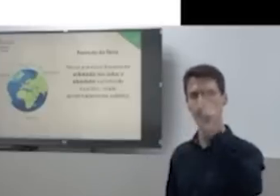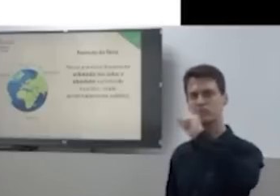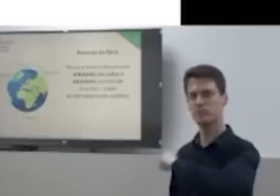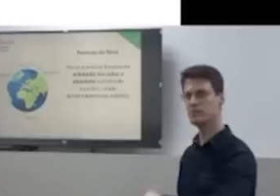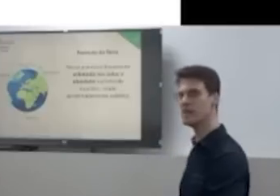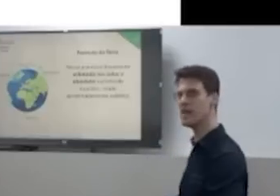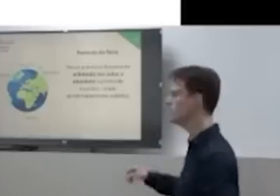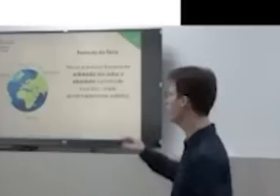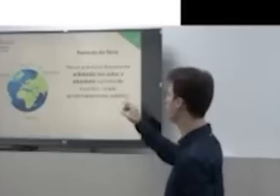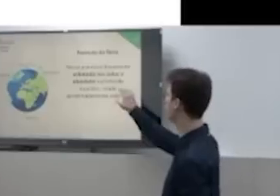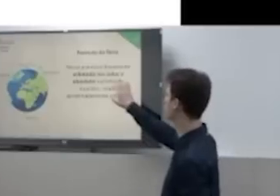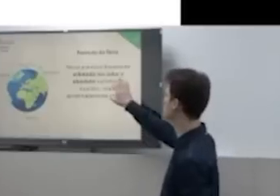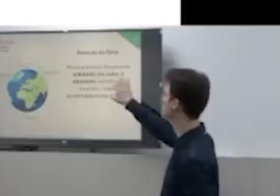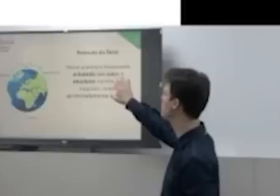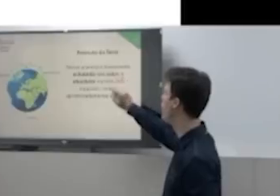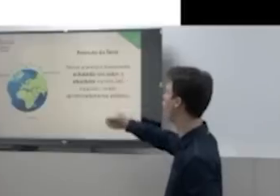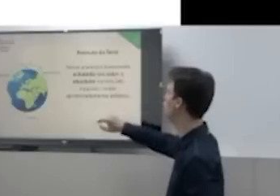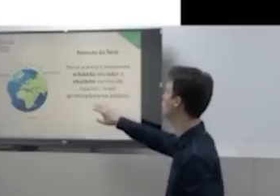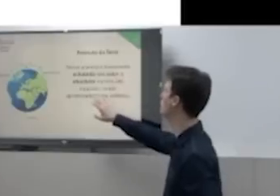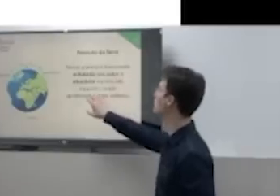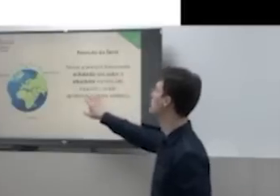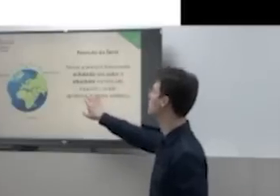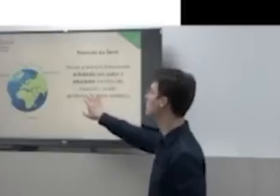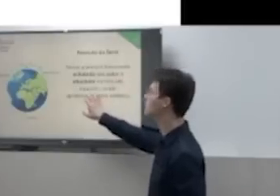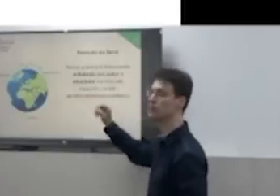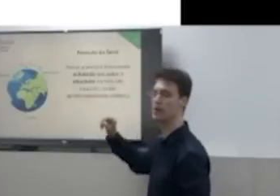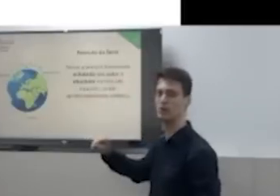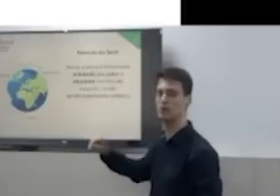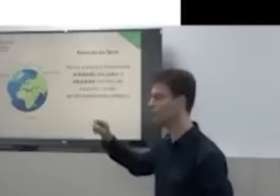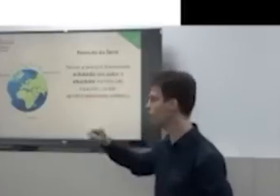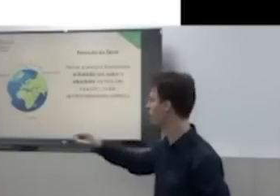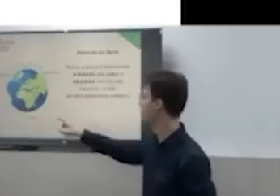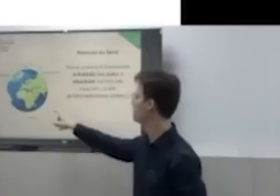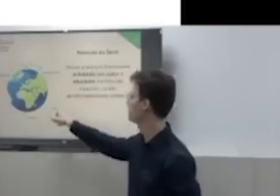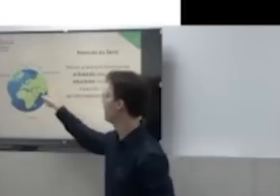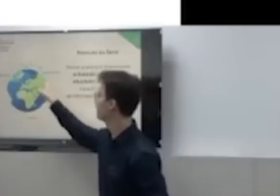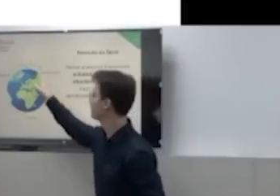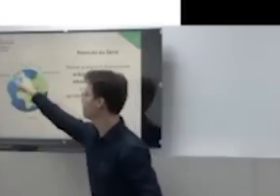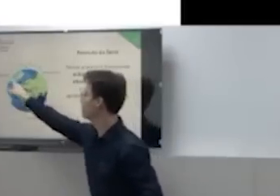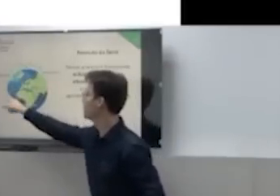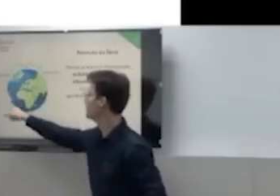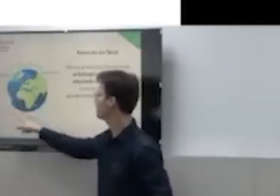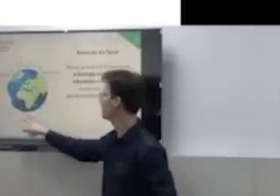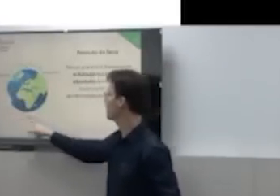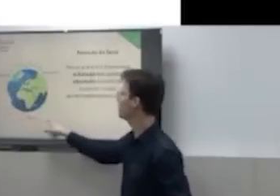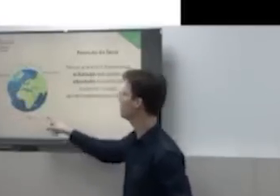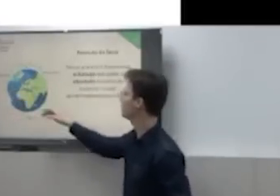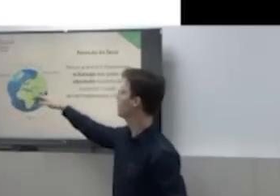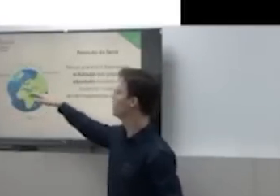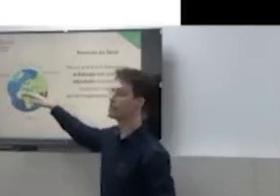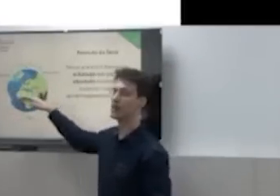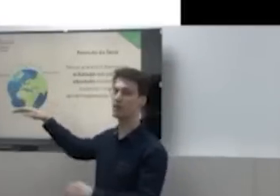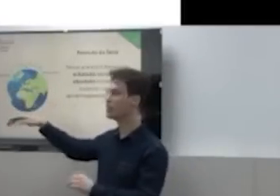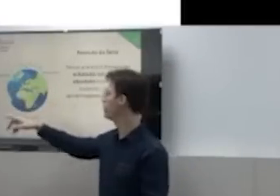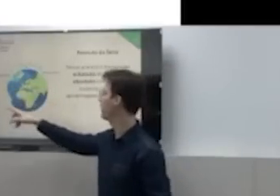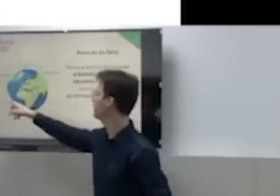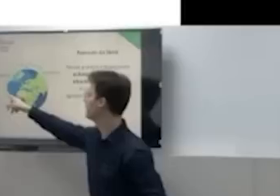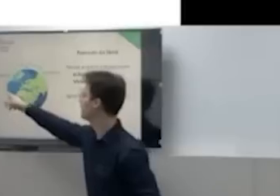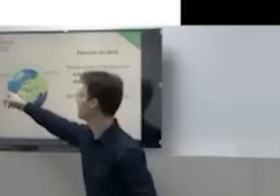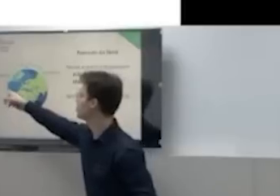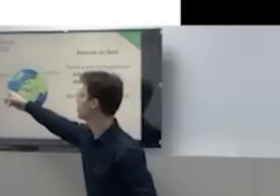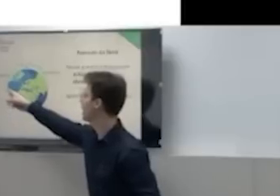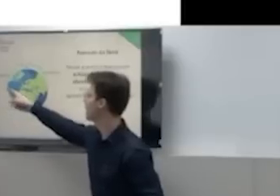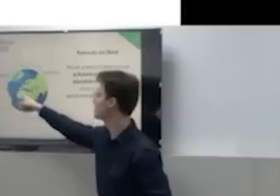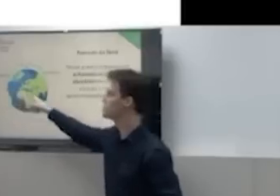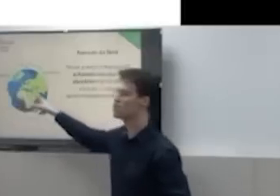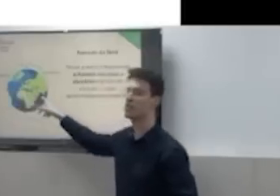aula de geografia. Aqui eu falei para vocês de polo, de linha do Equador. Então vamos ver? Aqui eu tenho o planeta Terra. Lembra que eu tenho